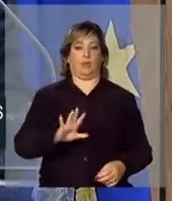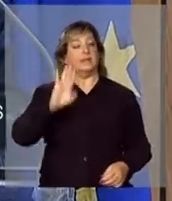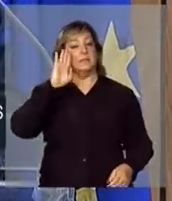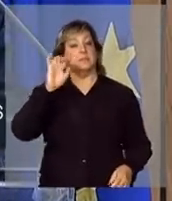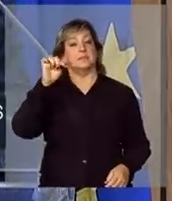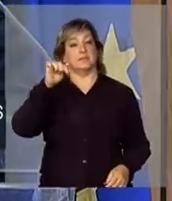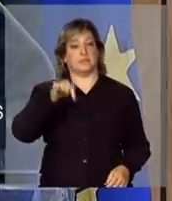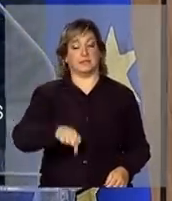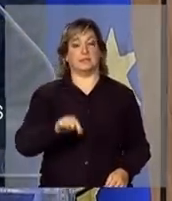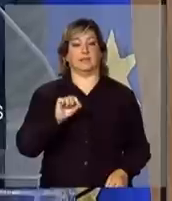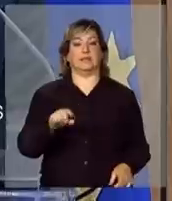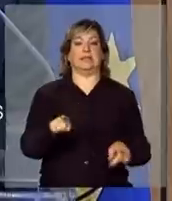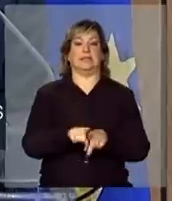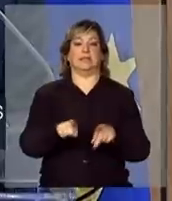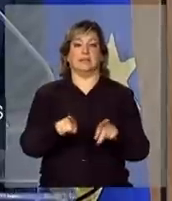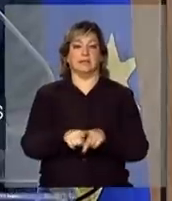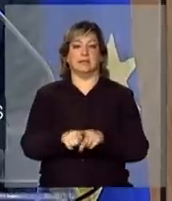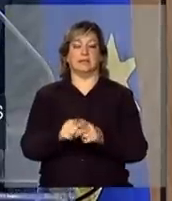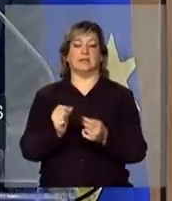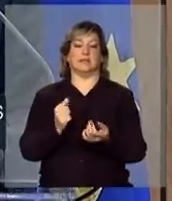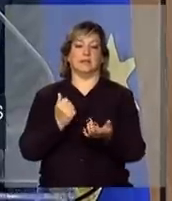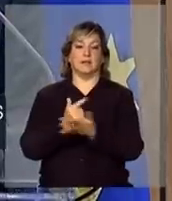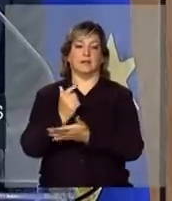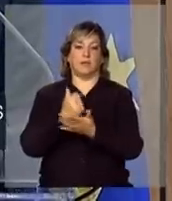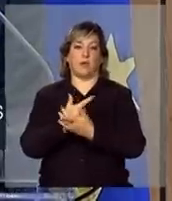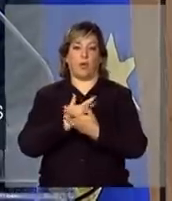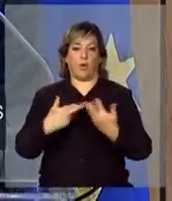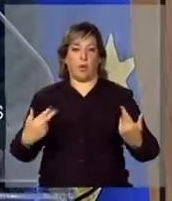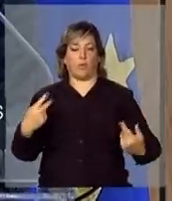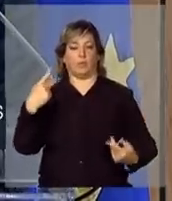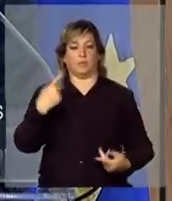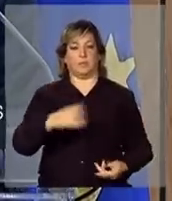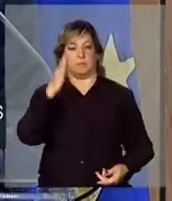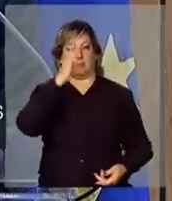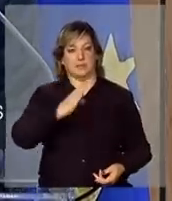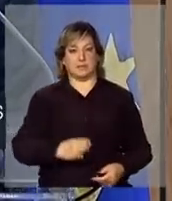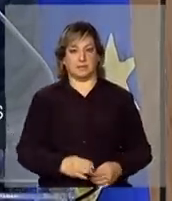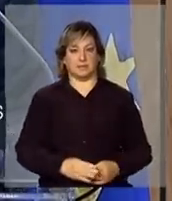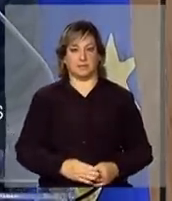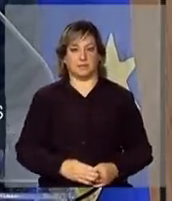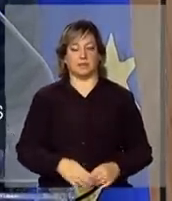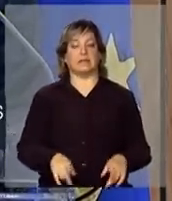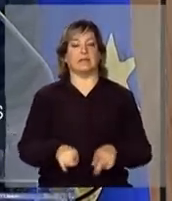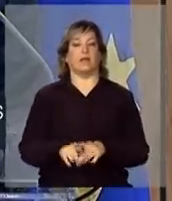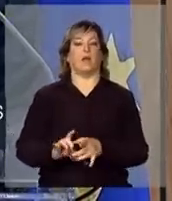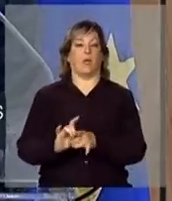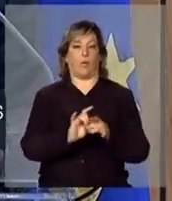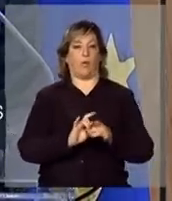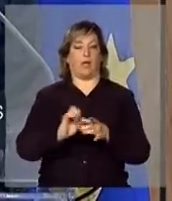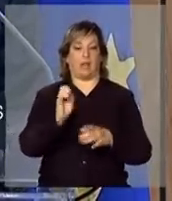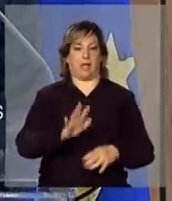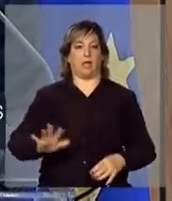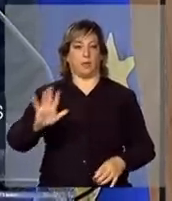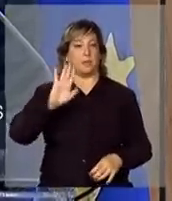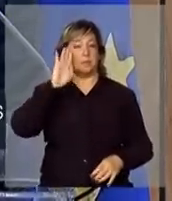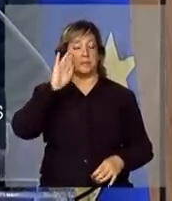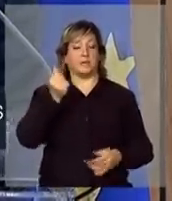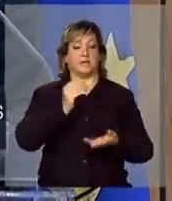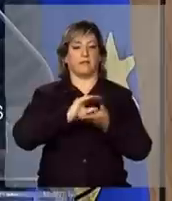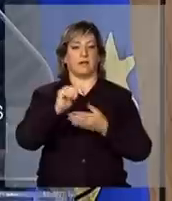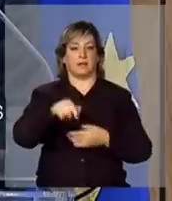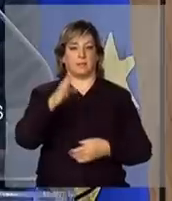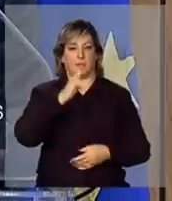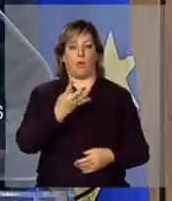origens das importações do Brasil. A União Europeia é também o principal investidor direto no Brasil,